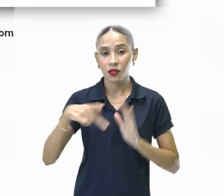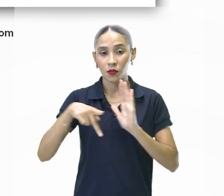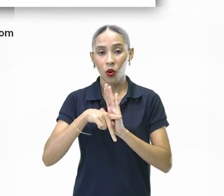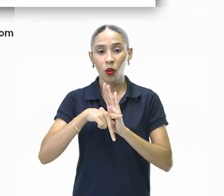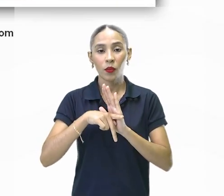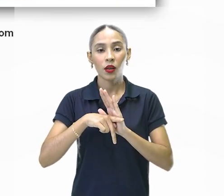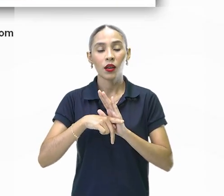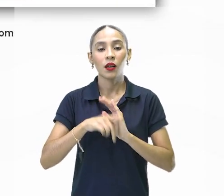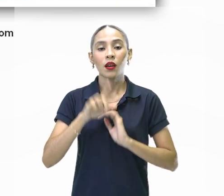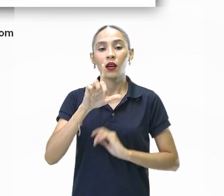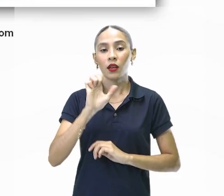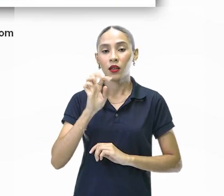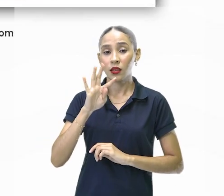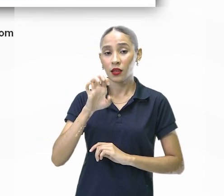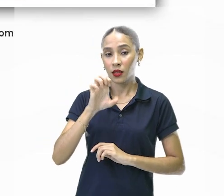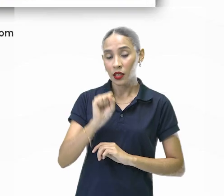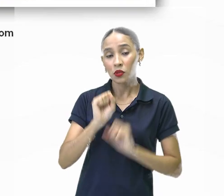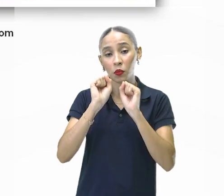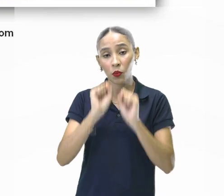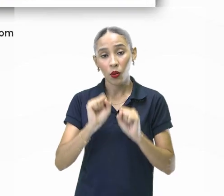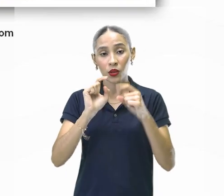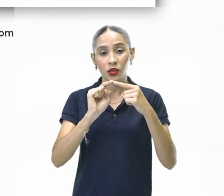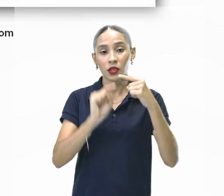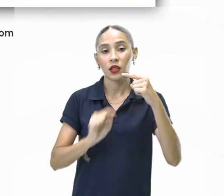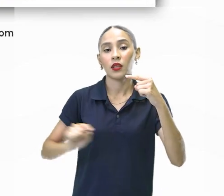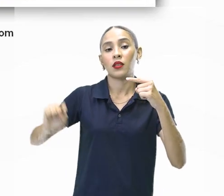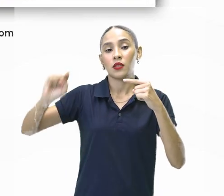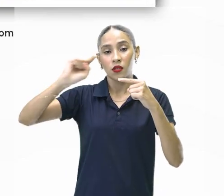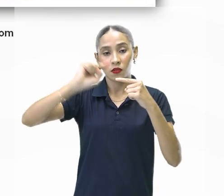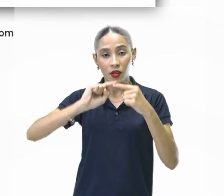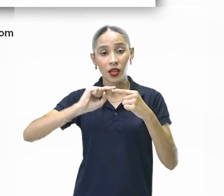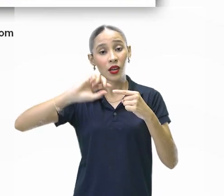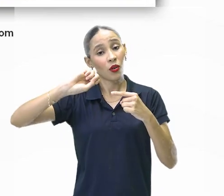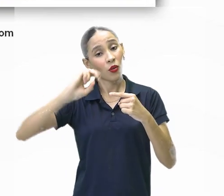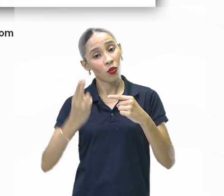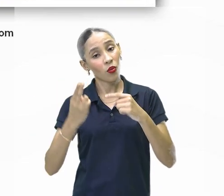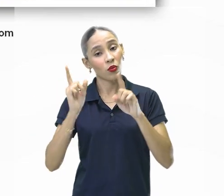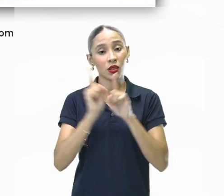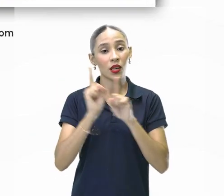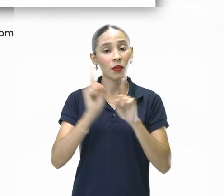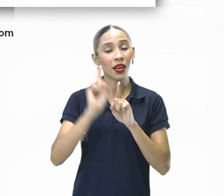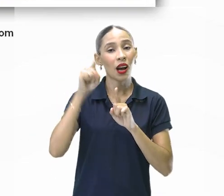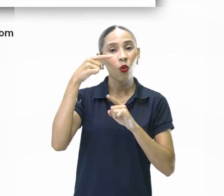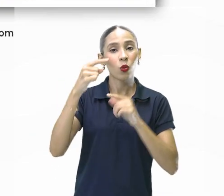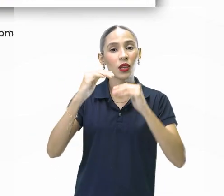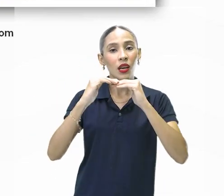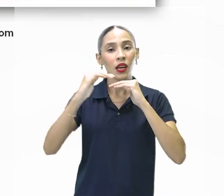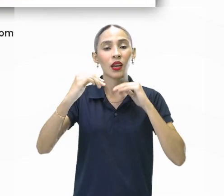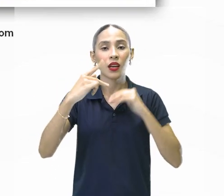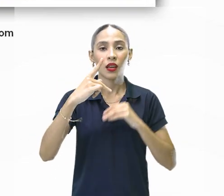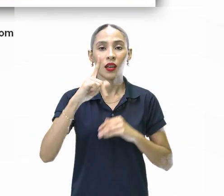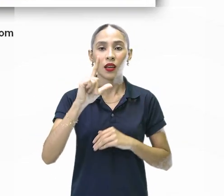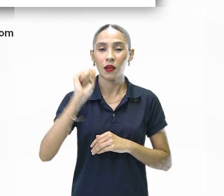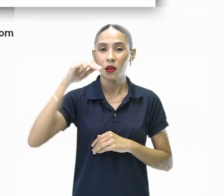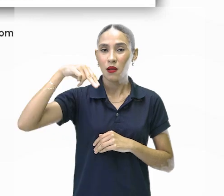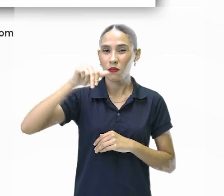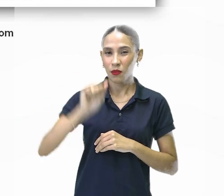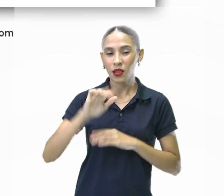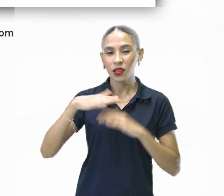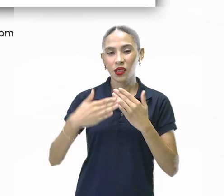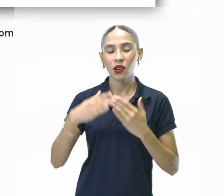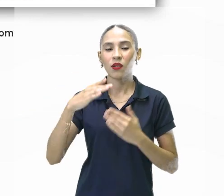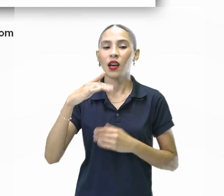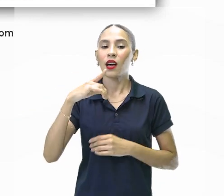são ou ambas esféricas, ou uma é esférica e a outra é plana. Então, a gente